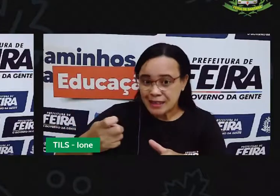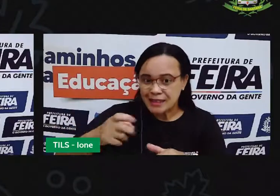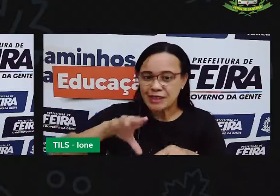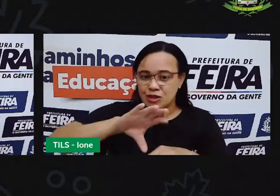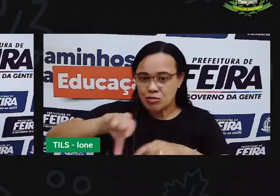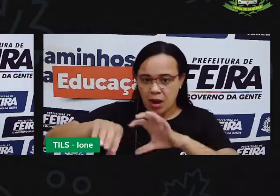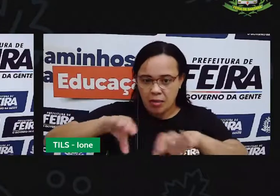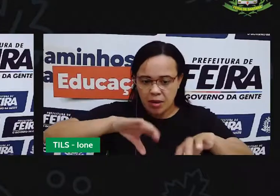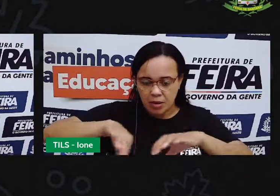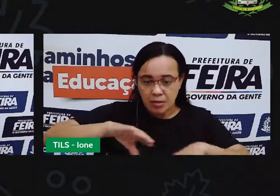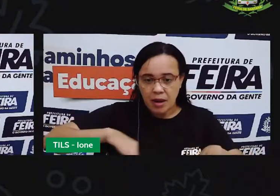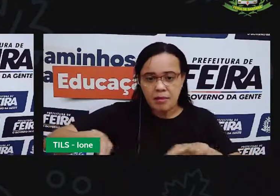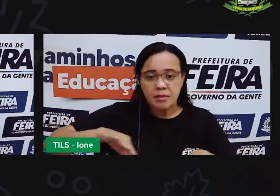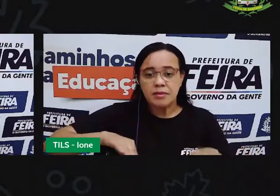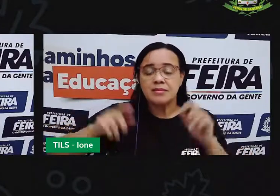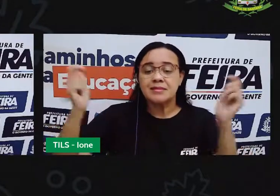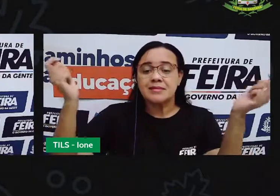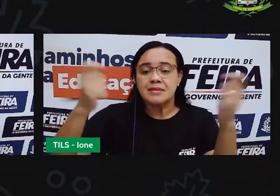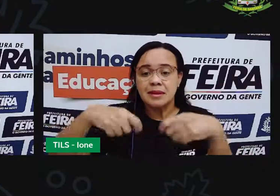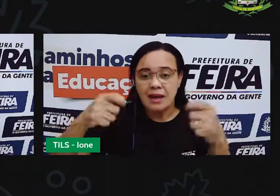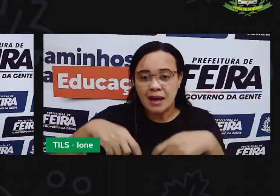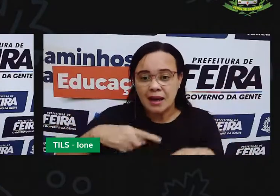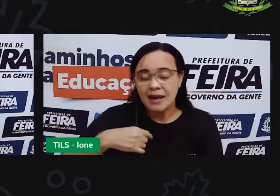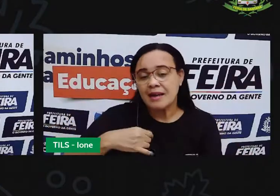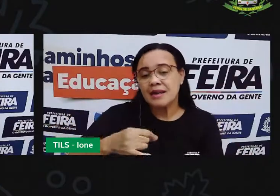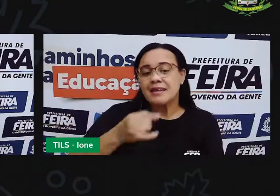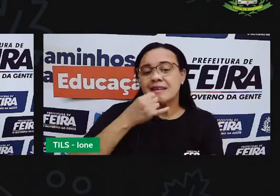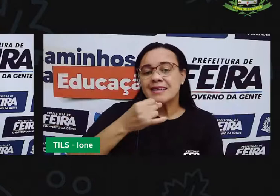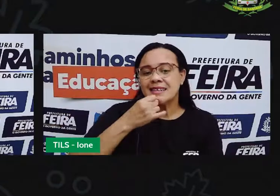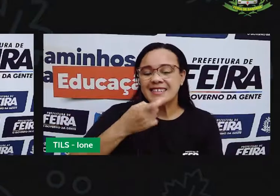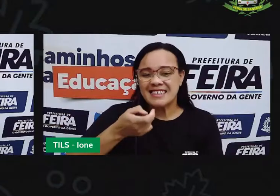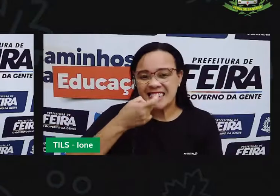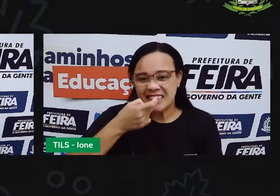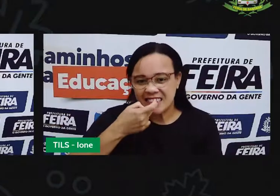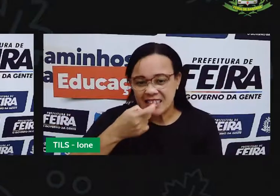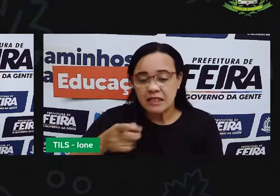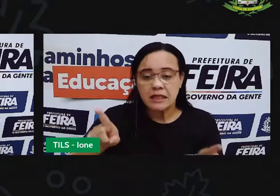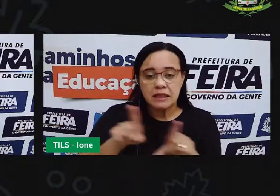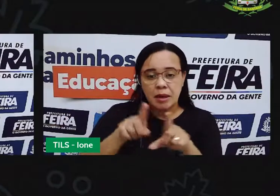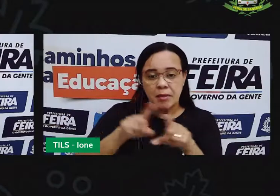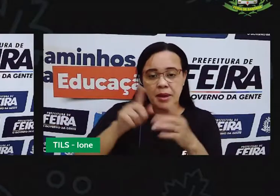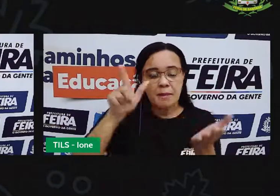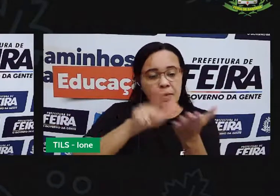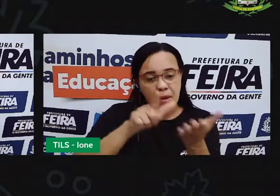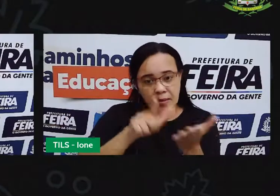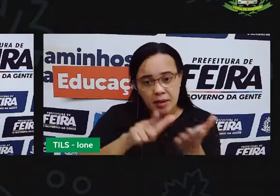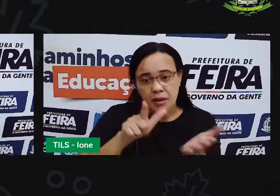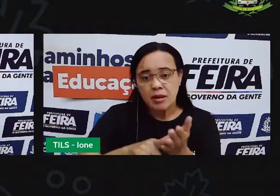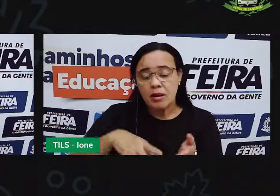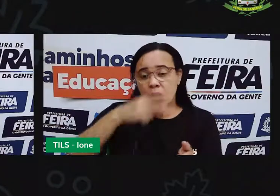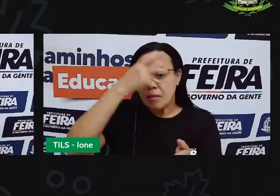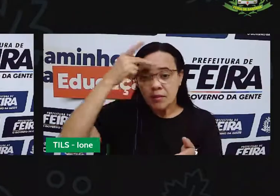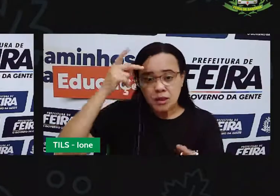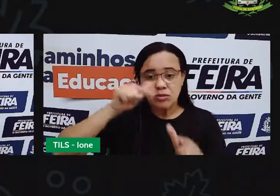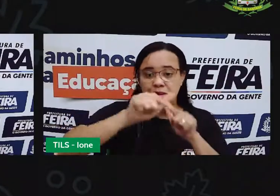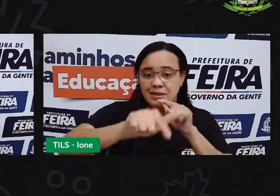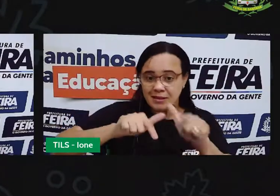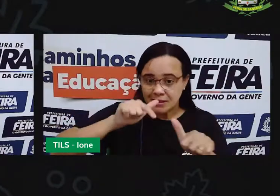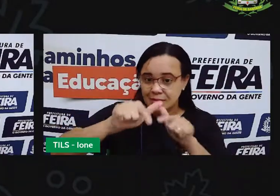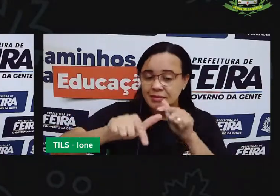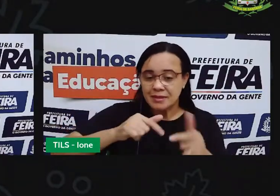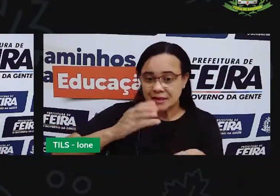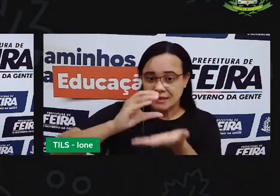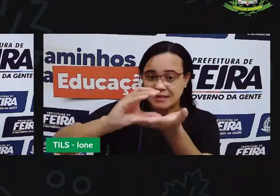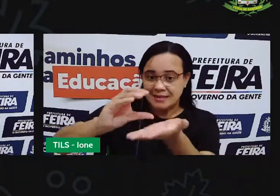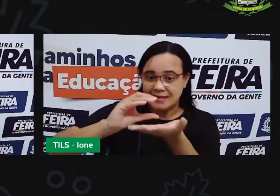e estão ali com as profissões, ganhando dinheiro, trabalhando com isso. São